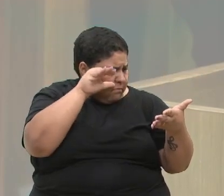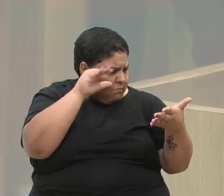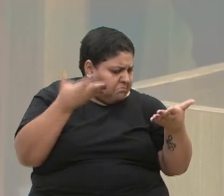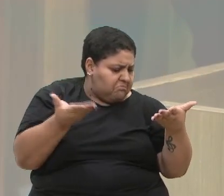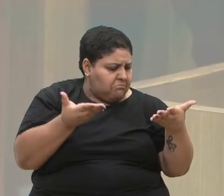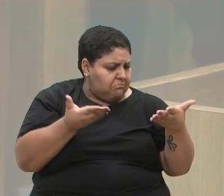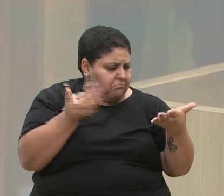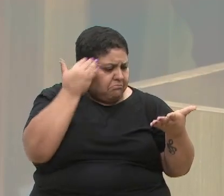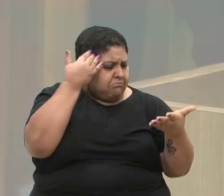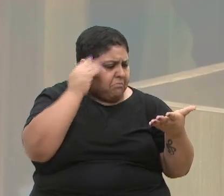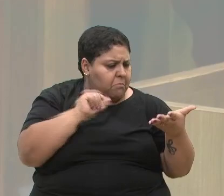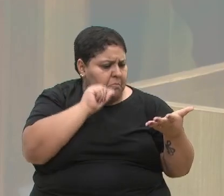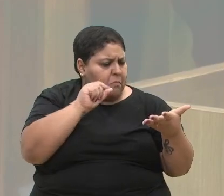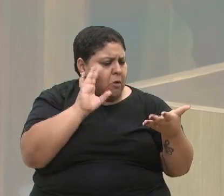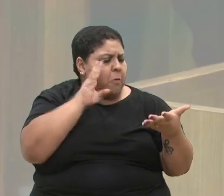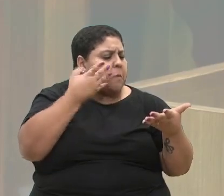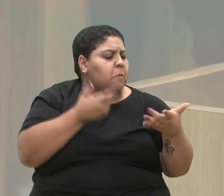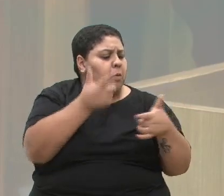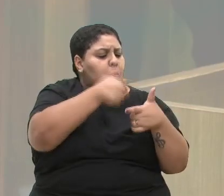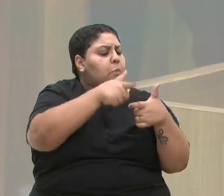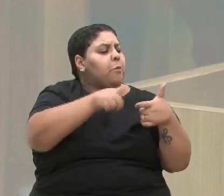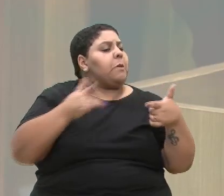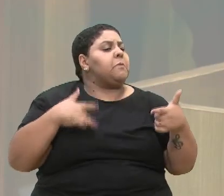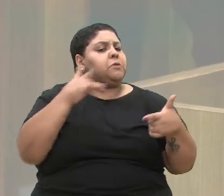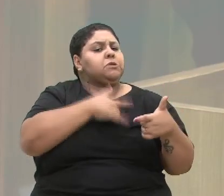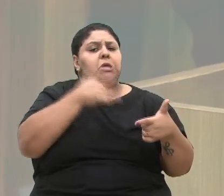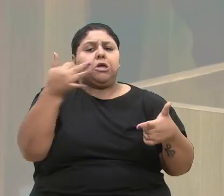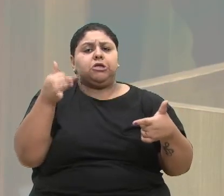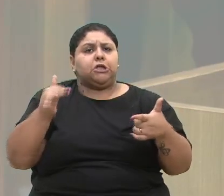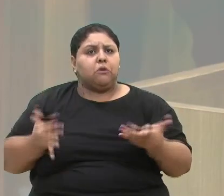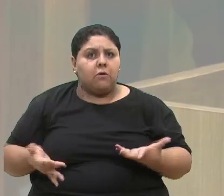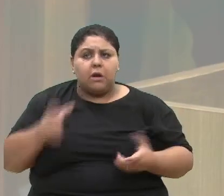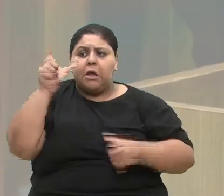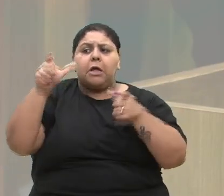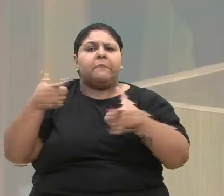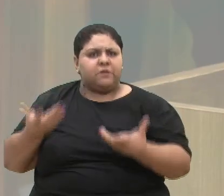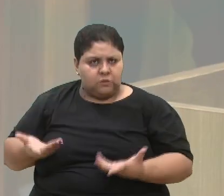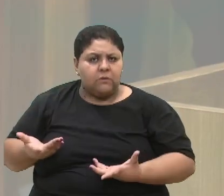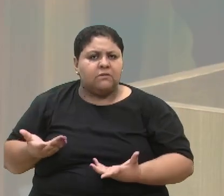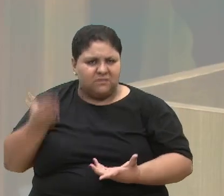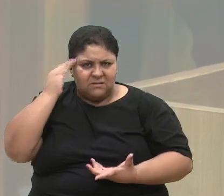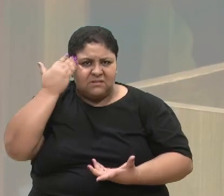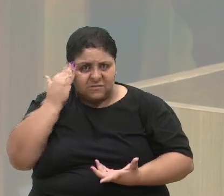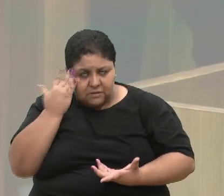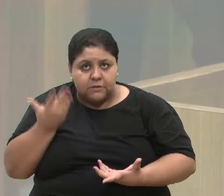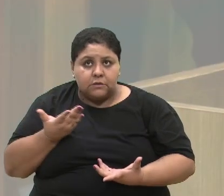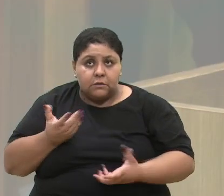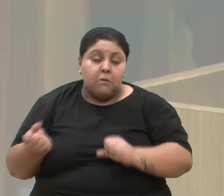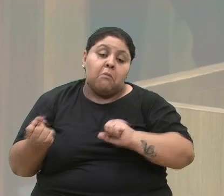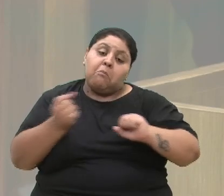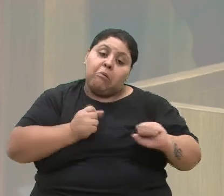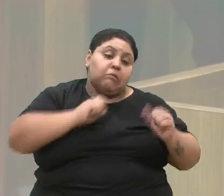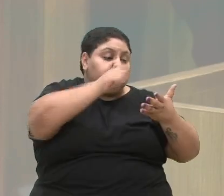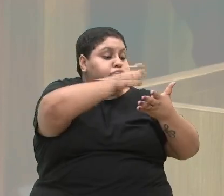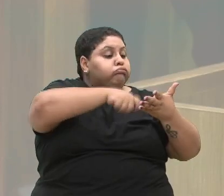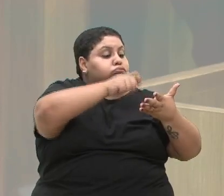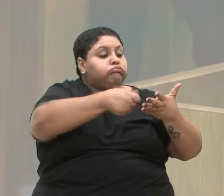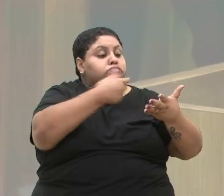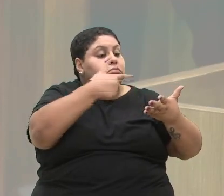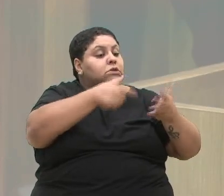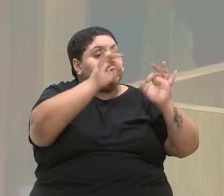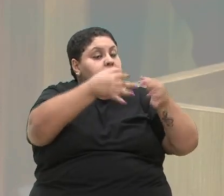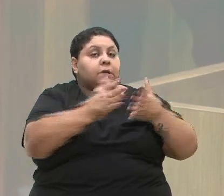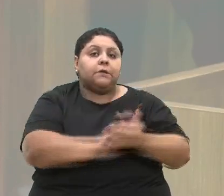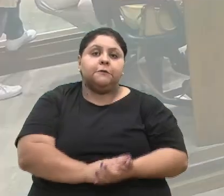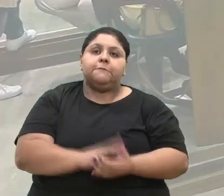uma percepção de qual é o motivo da dor que essa pessoa está sentindo. E por esse motivo já pode prescrever a receita. Sua parte,